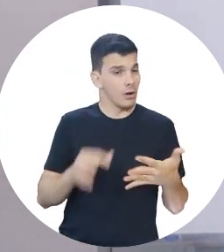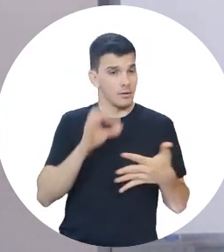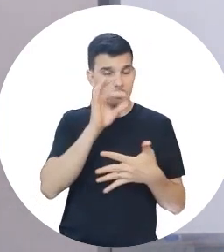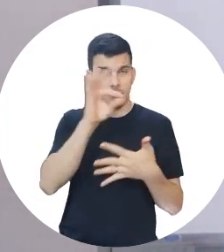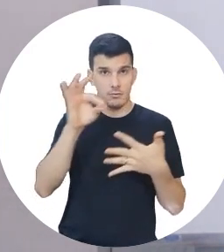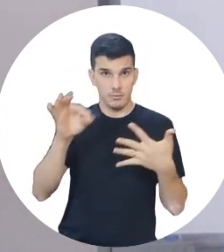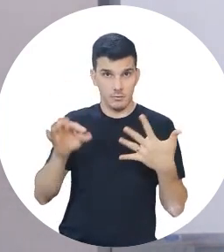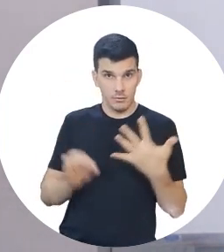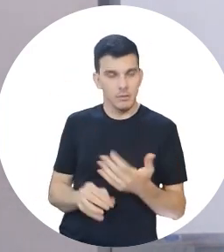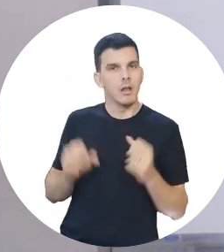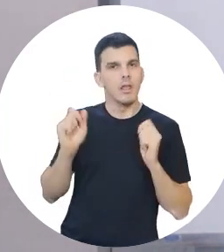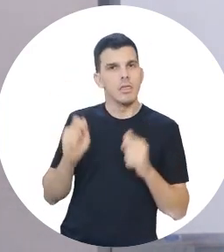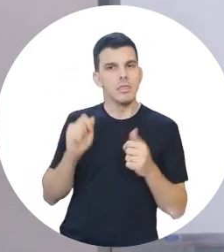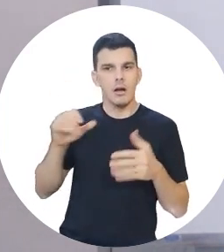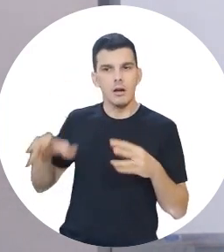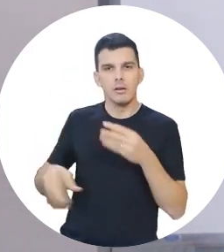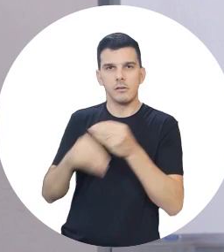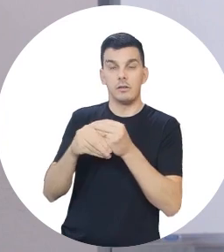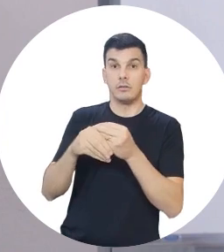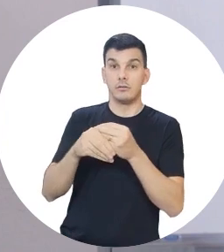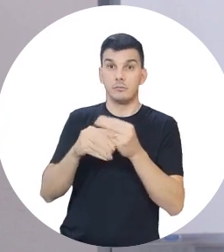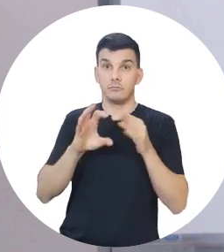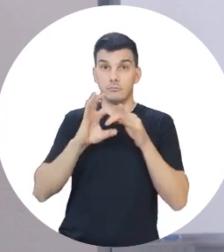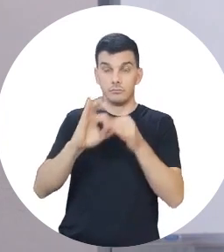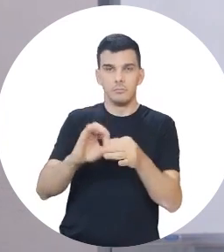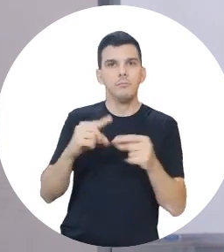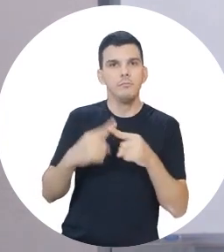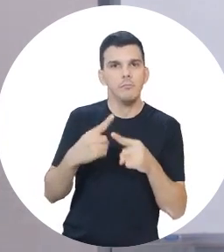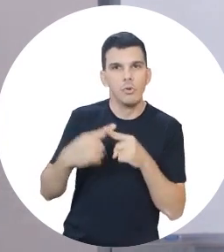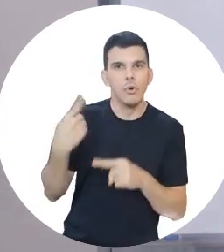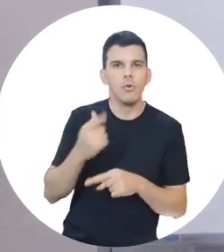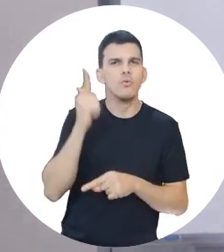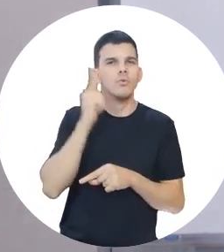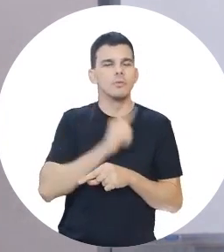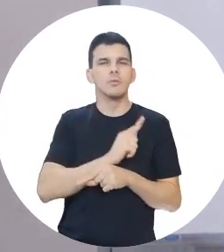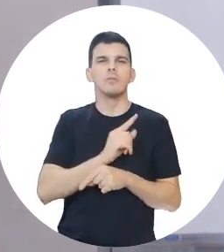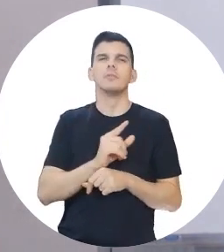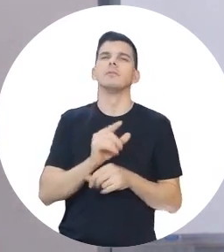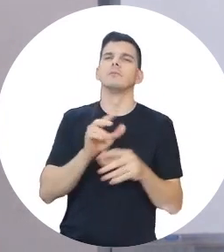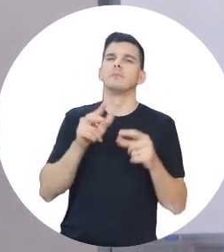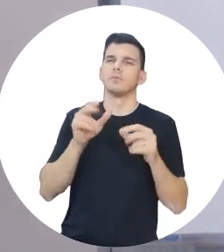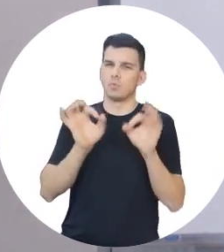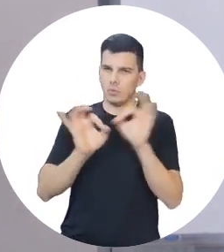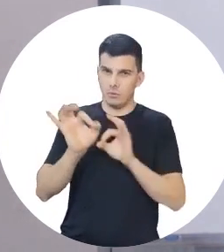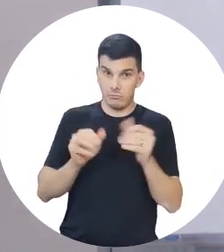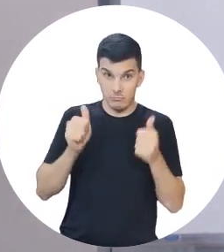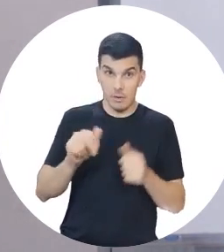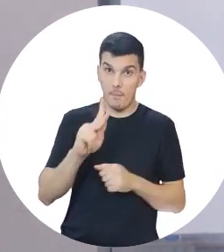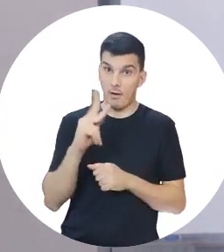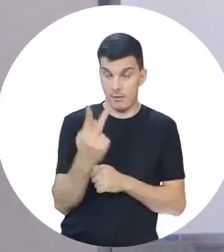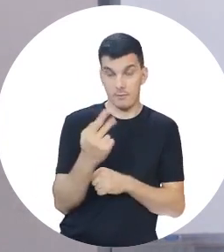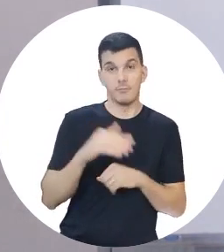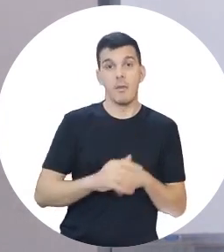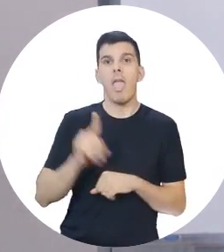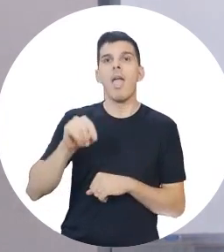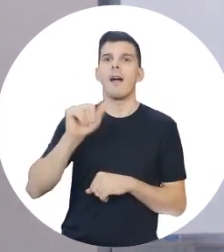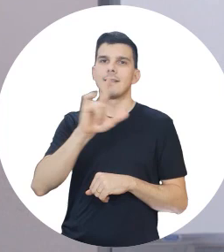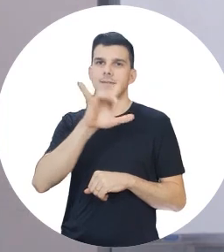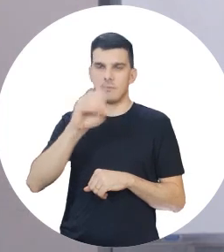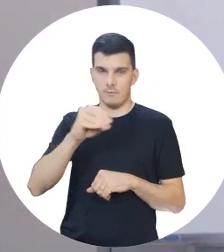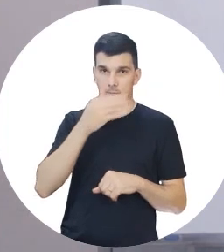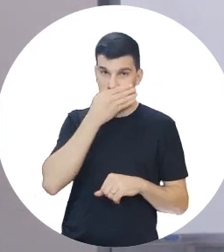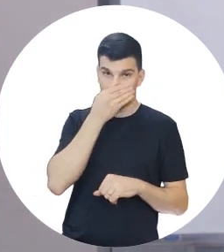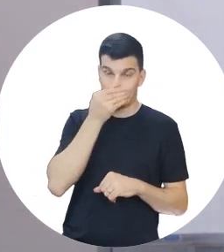pergunta qual desses aqui a gente pode adicionar ao sistema para que a gente consiga corrigir esse pH. Esse pH aqui é